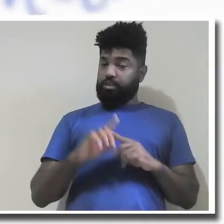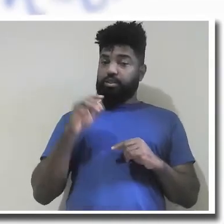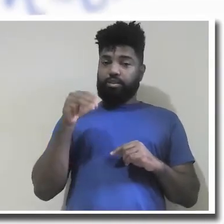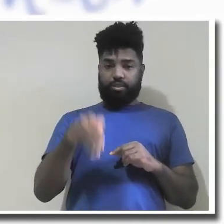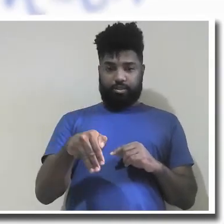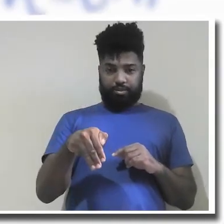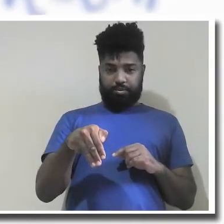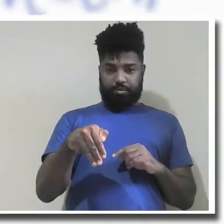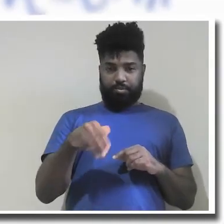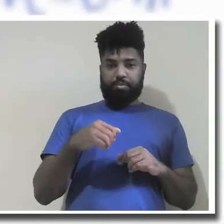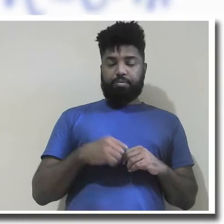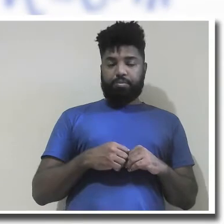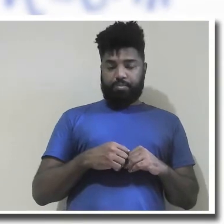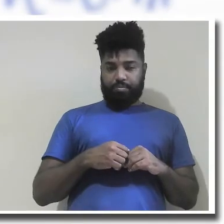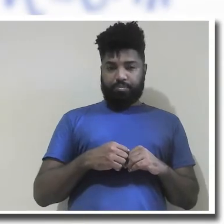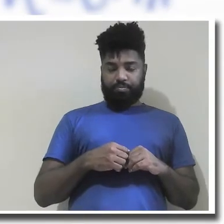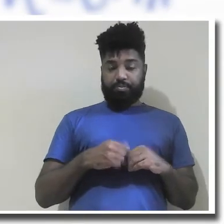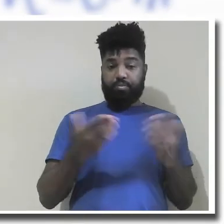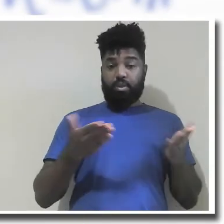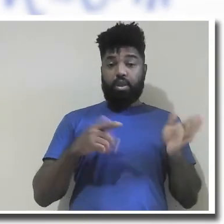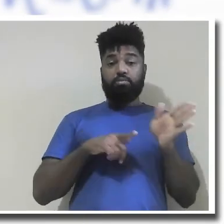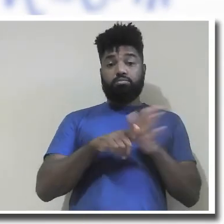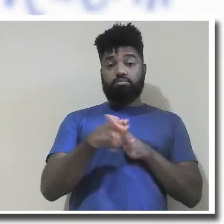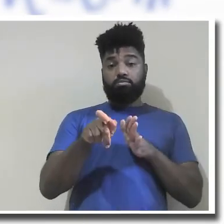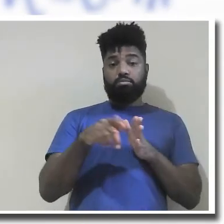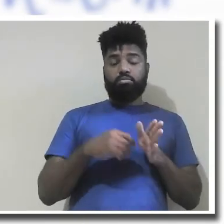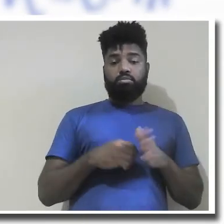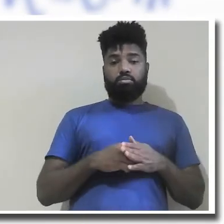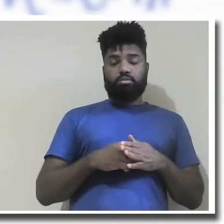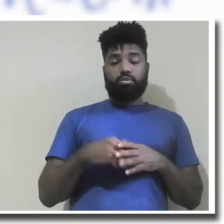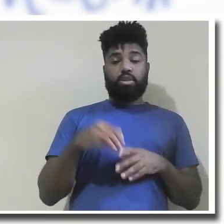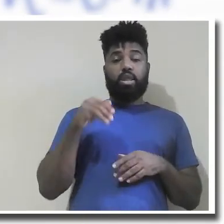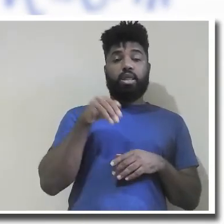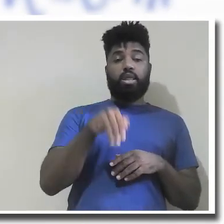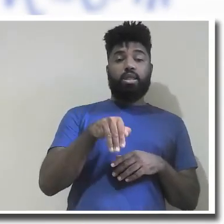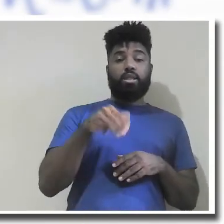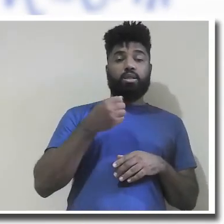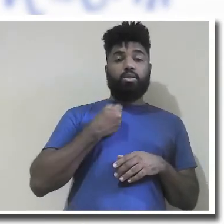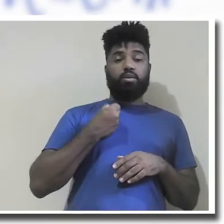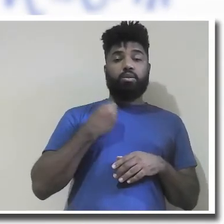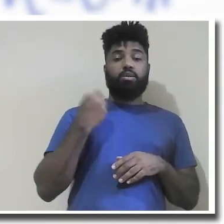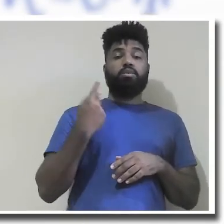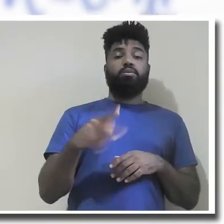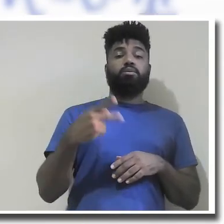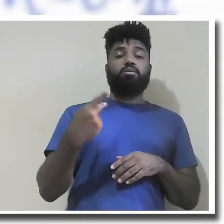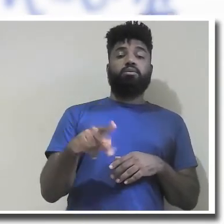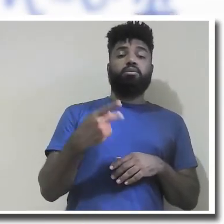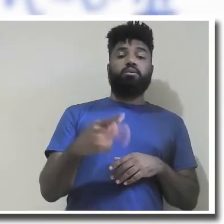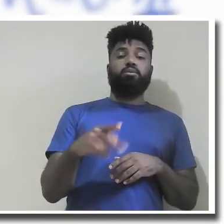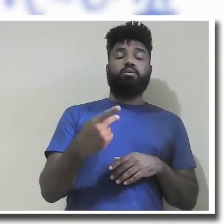M. Agora vem aquela pergunta: qual o valor de M